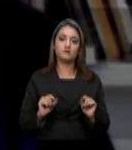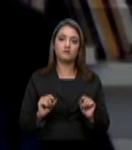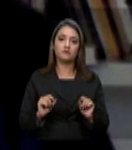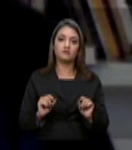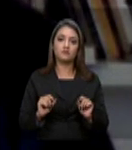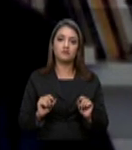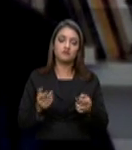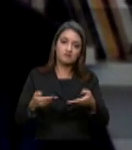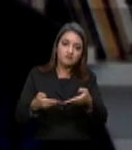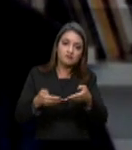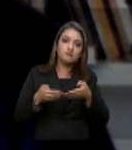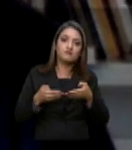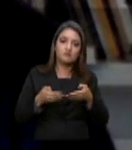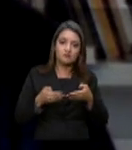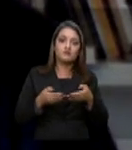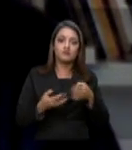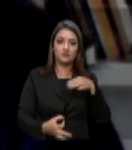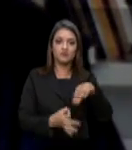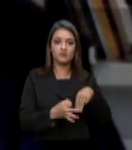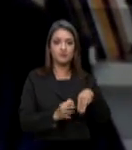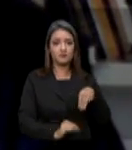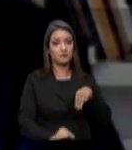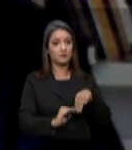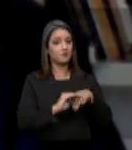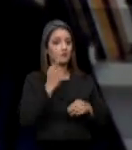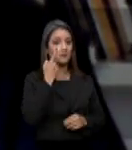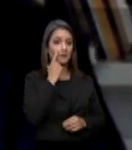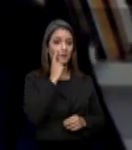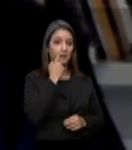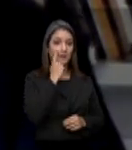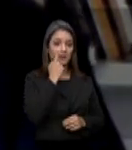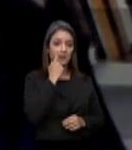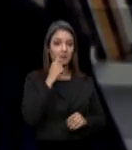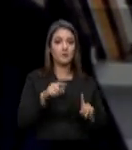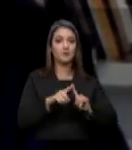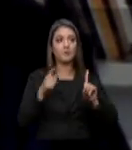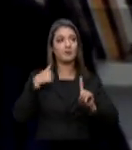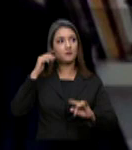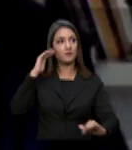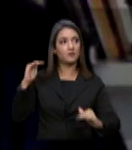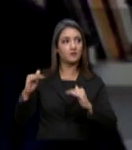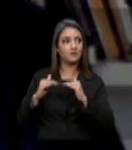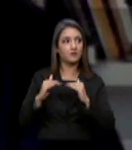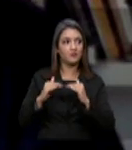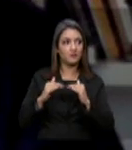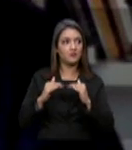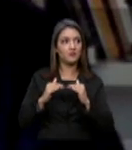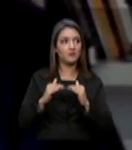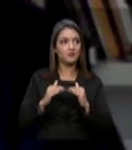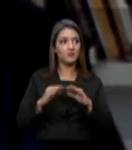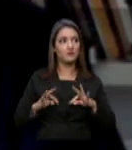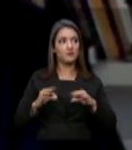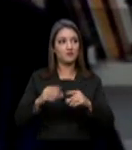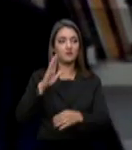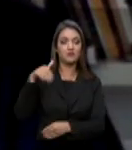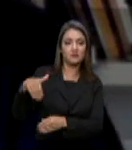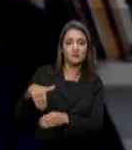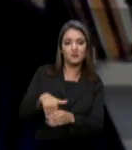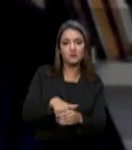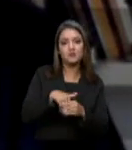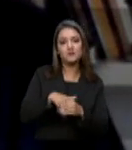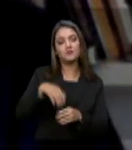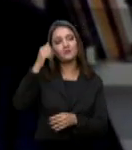pedir genial especialmente homem este o caso para acompanhar as inteiras o